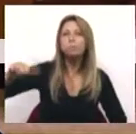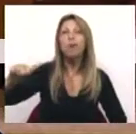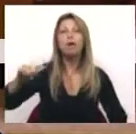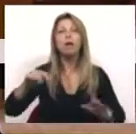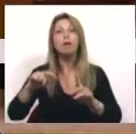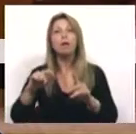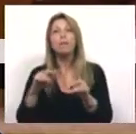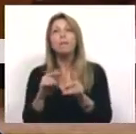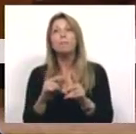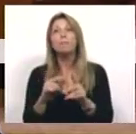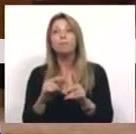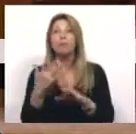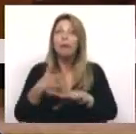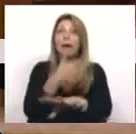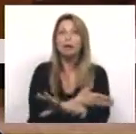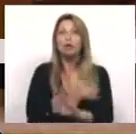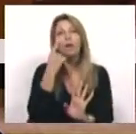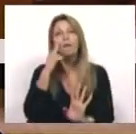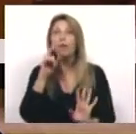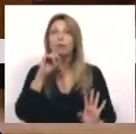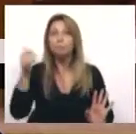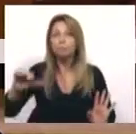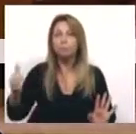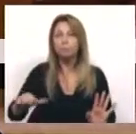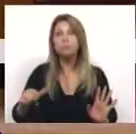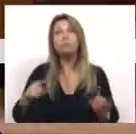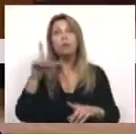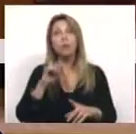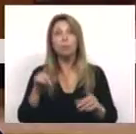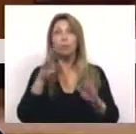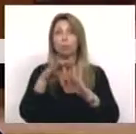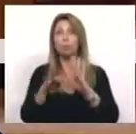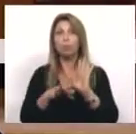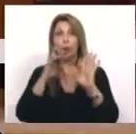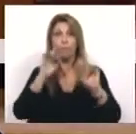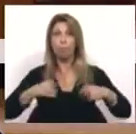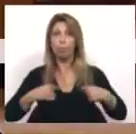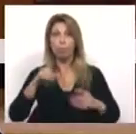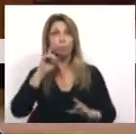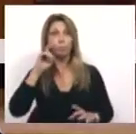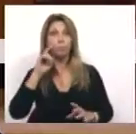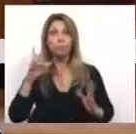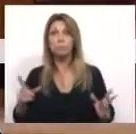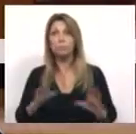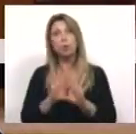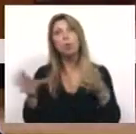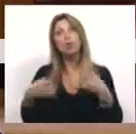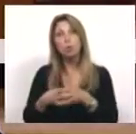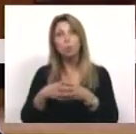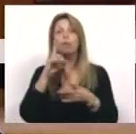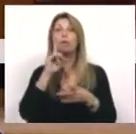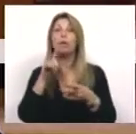fundamental também envolver na concretização do programa de autoproteção a colaboração de agentes que previnem e combatem os